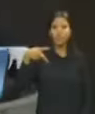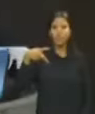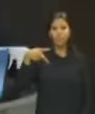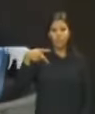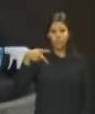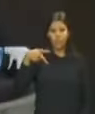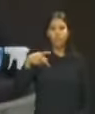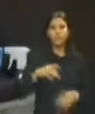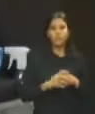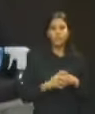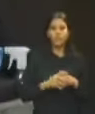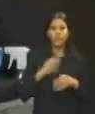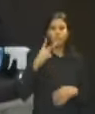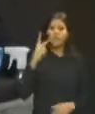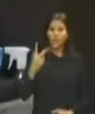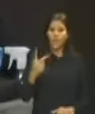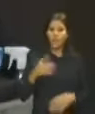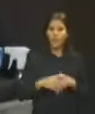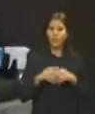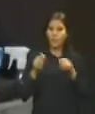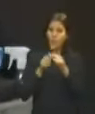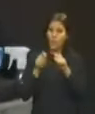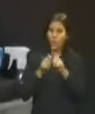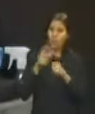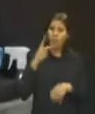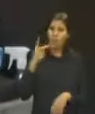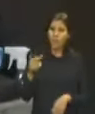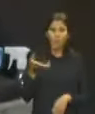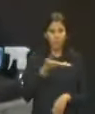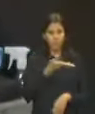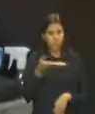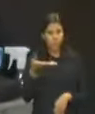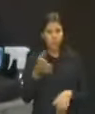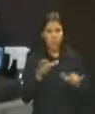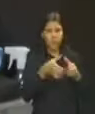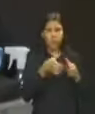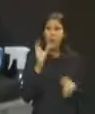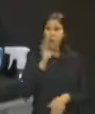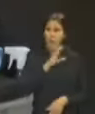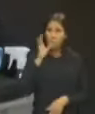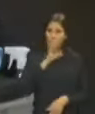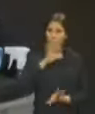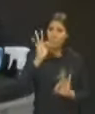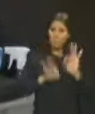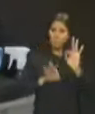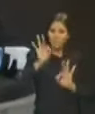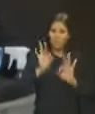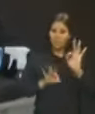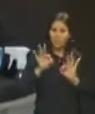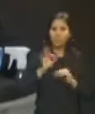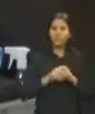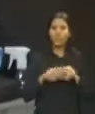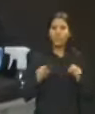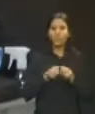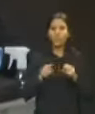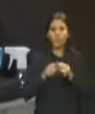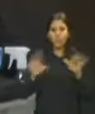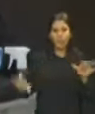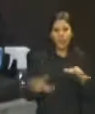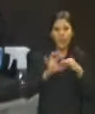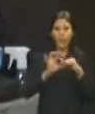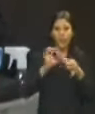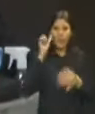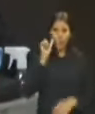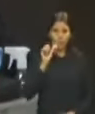comentando, e fiz o elogio a vocês pela celeridade, pela firmeza, e também me solidarizando às mulheres, à